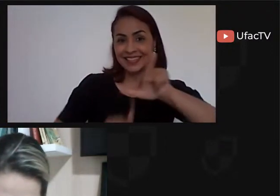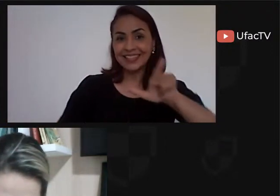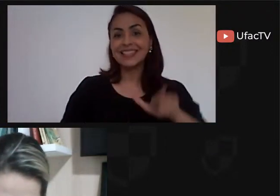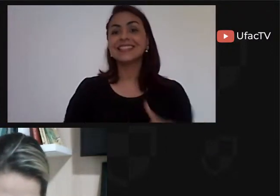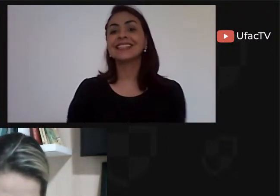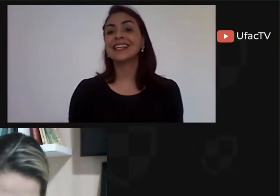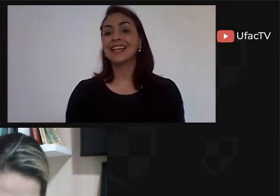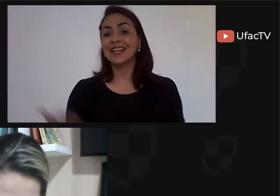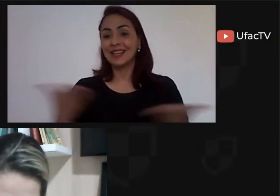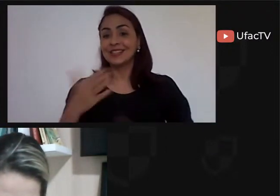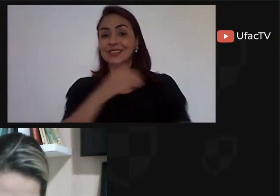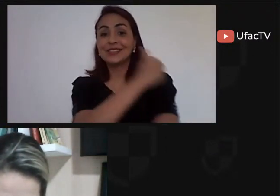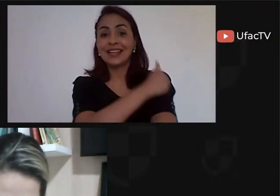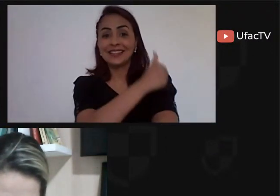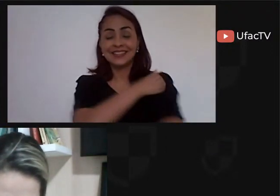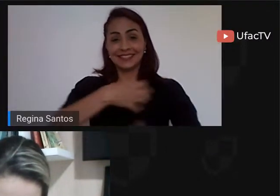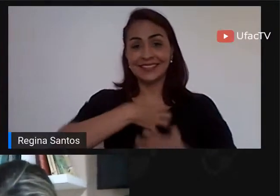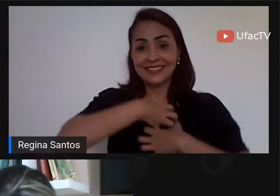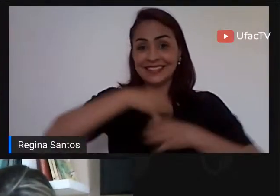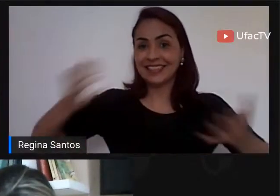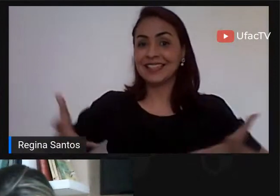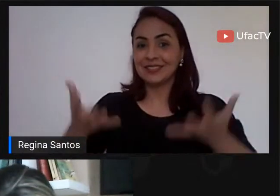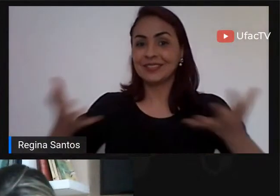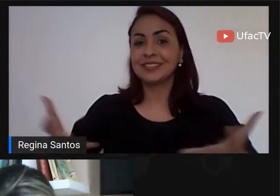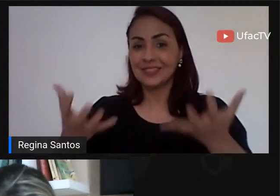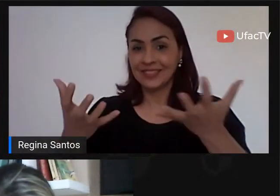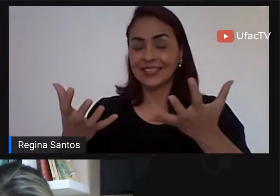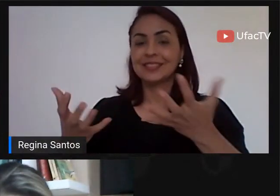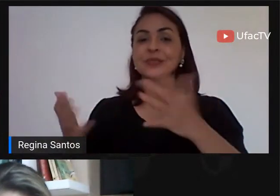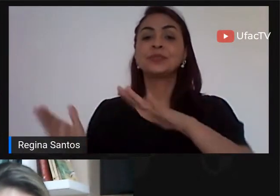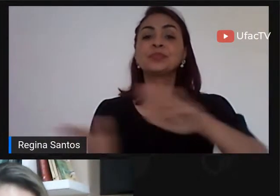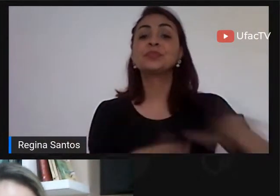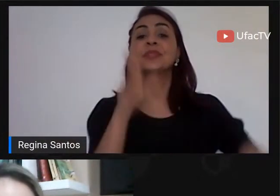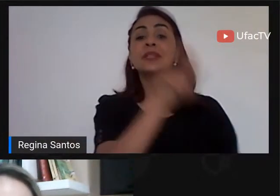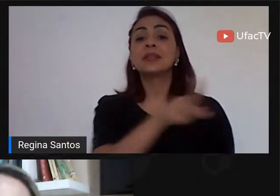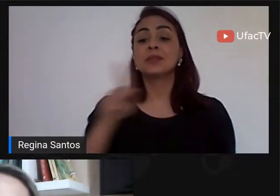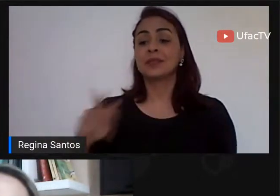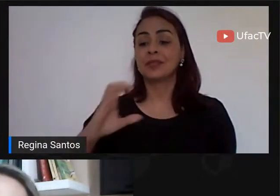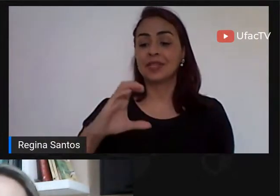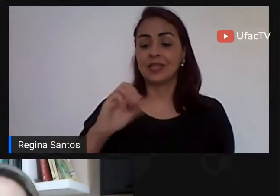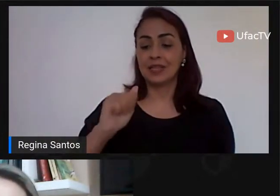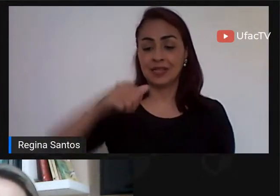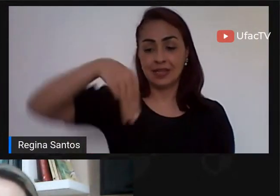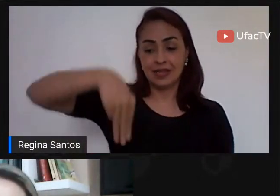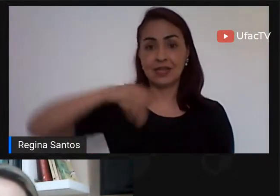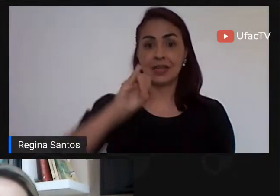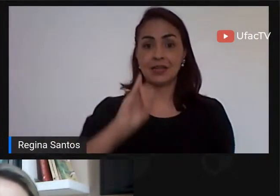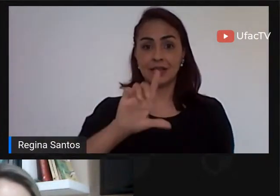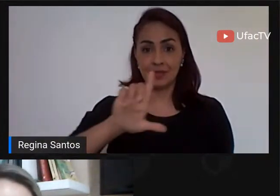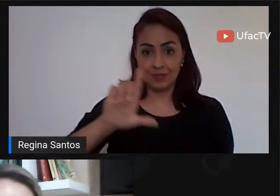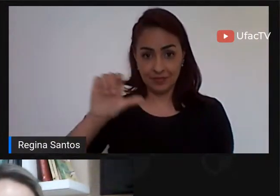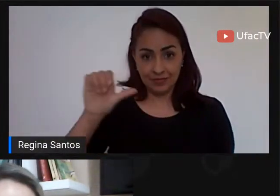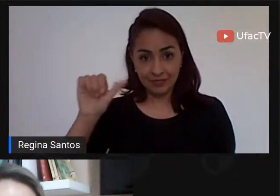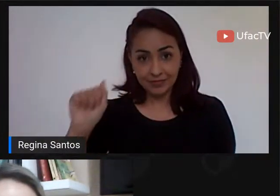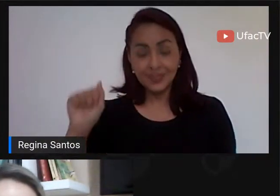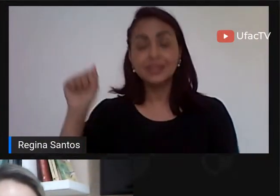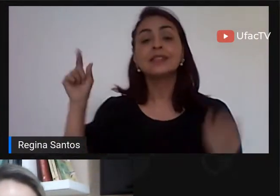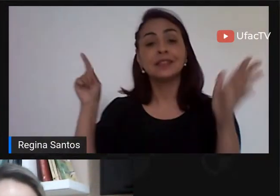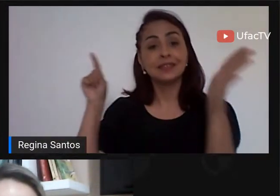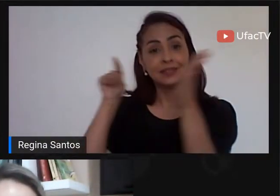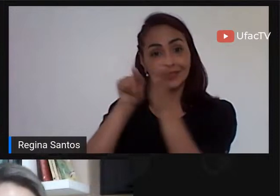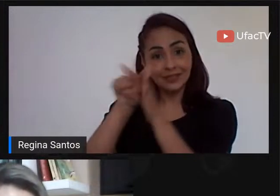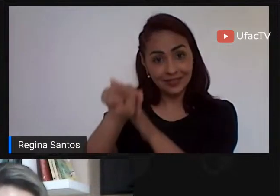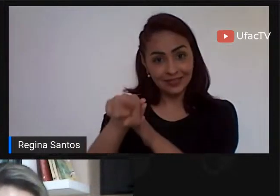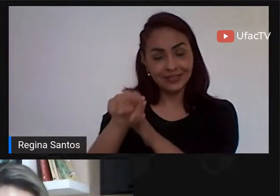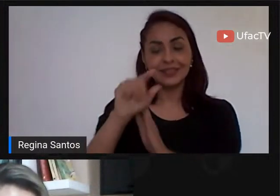motivados e a Camila, né, professora Camila Volker, vai fazer agora uma pergunta para a